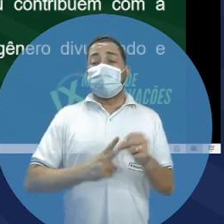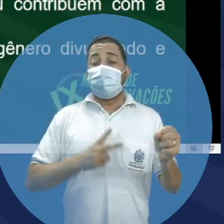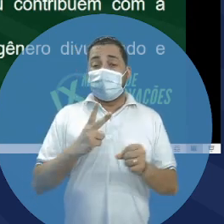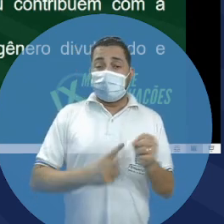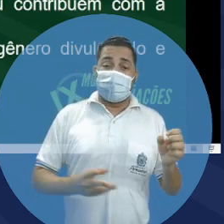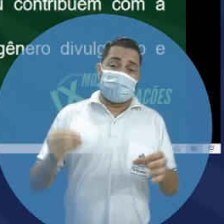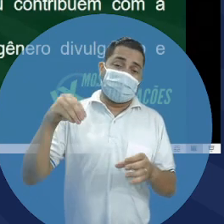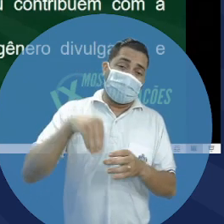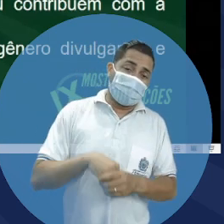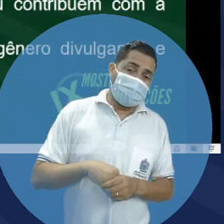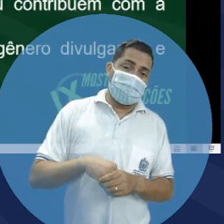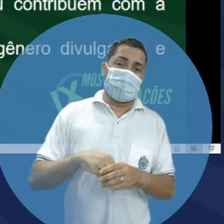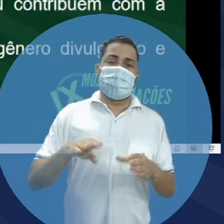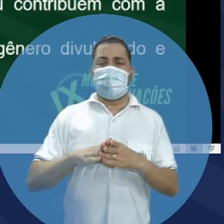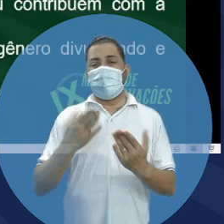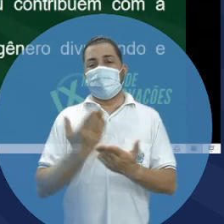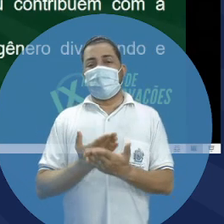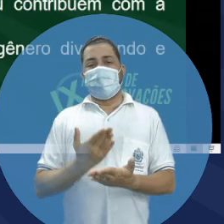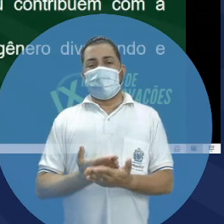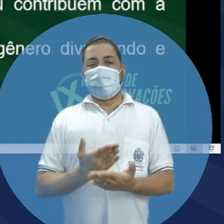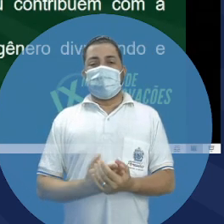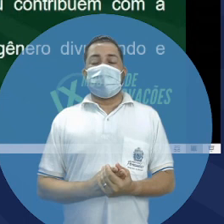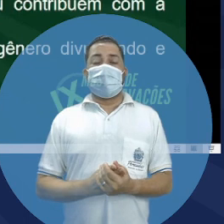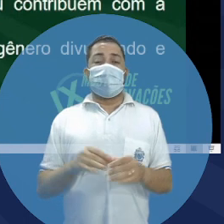escola e na comunidade.